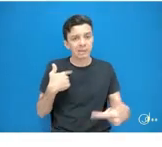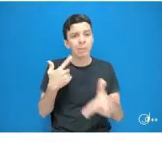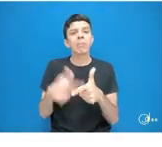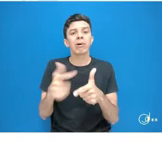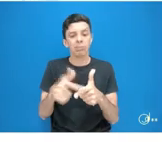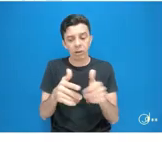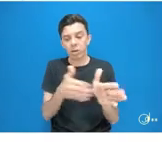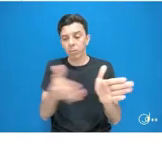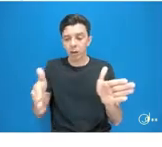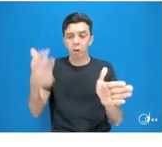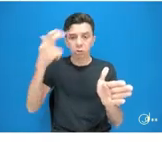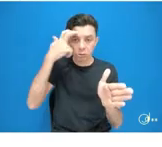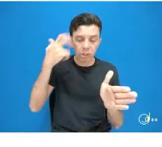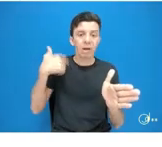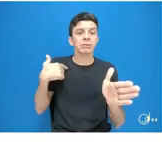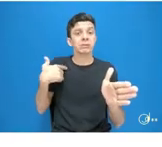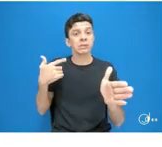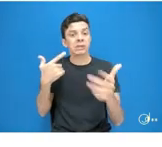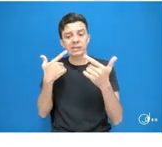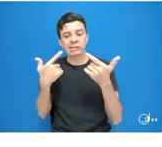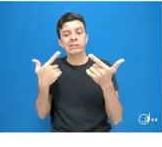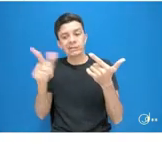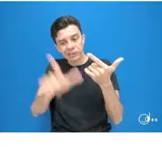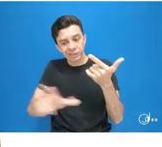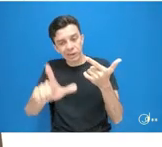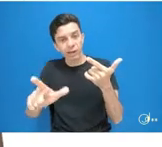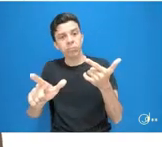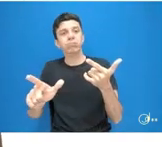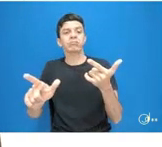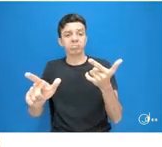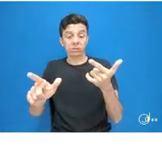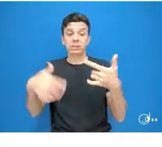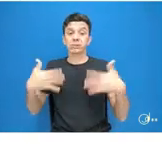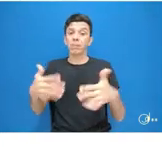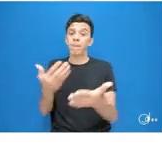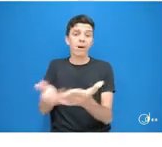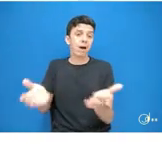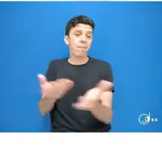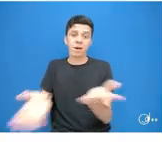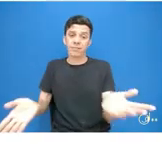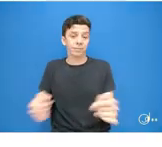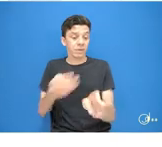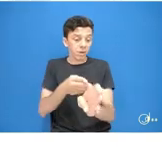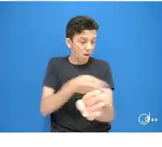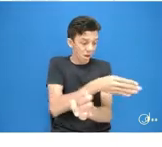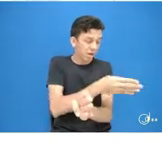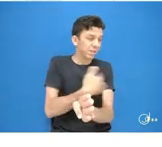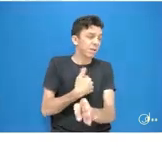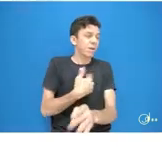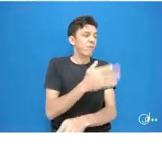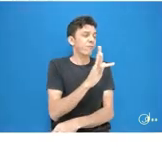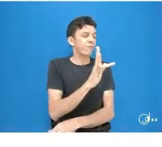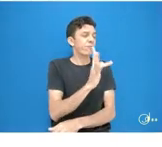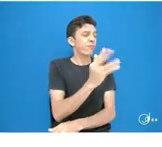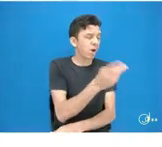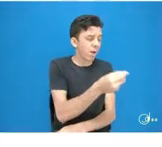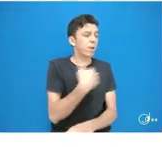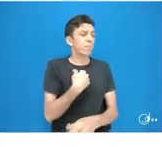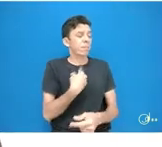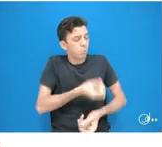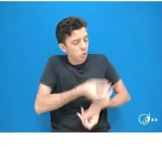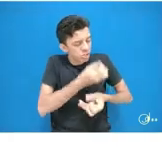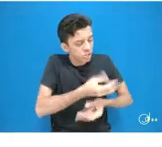e literário dos surdos. As implicações para o âmbito literário foram lastimáveis, pois as fábulas,